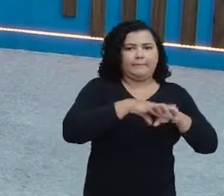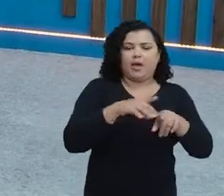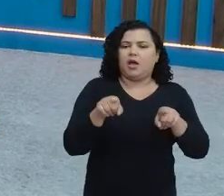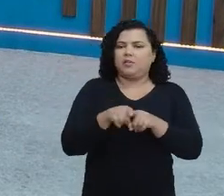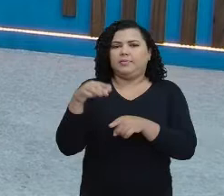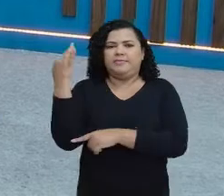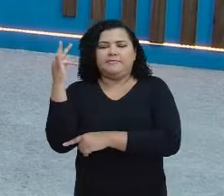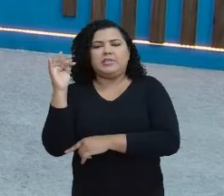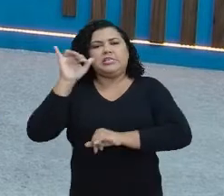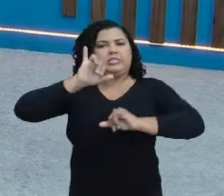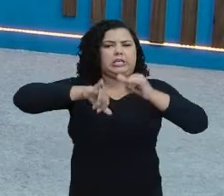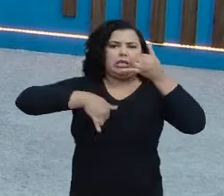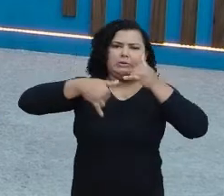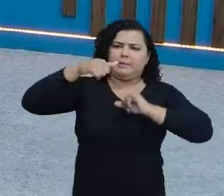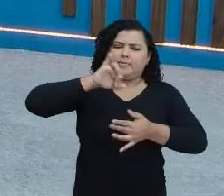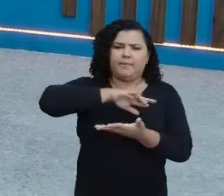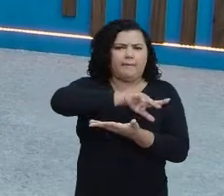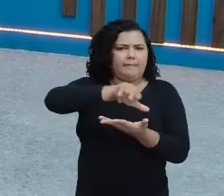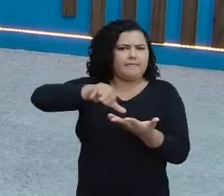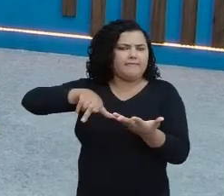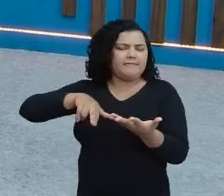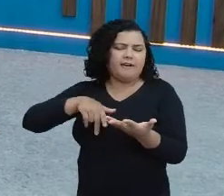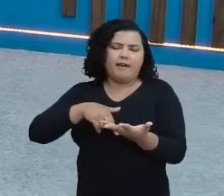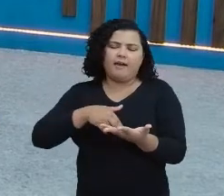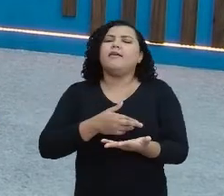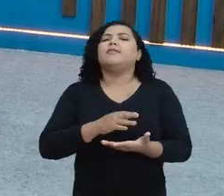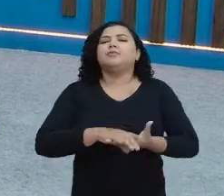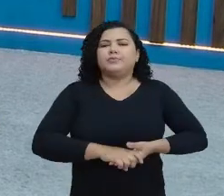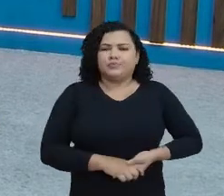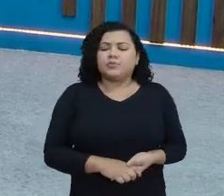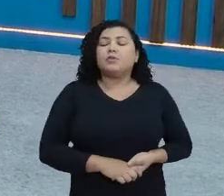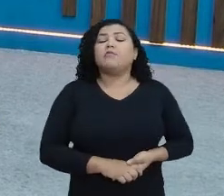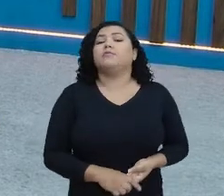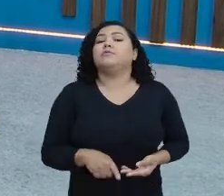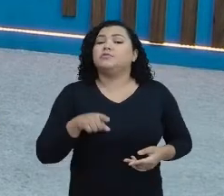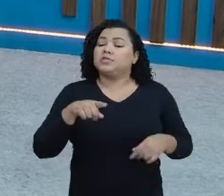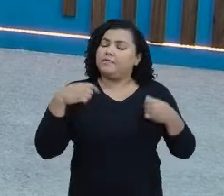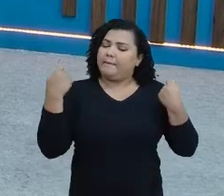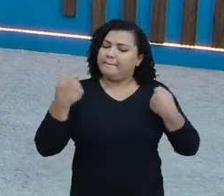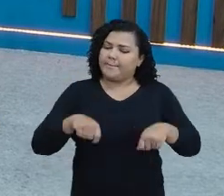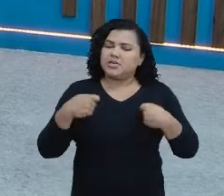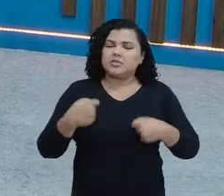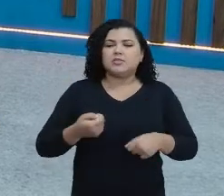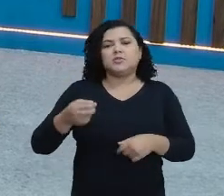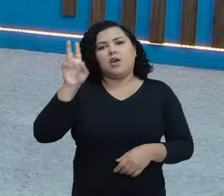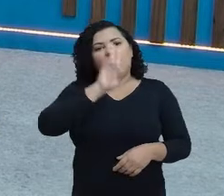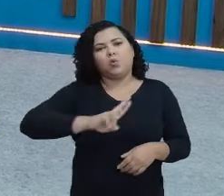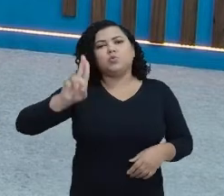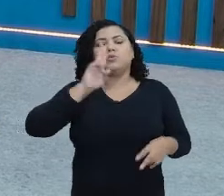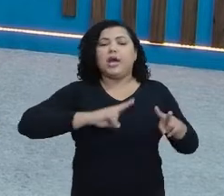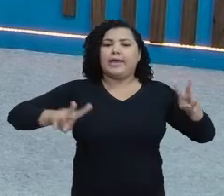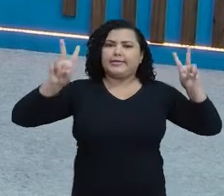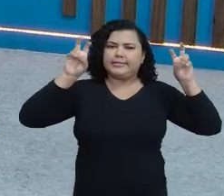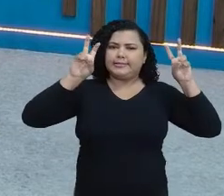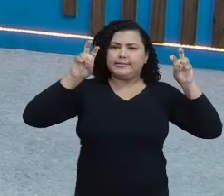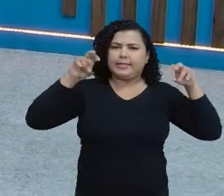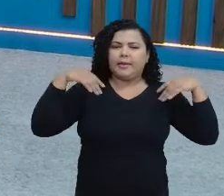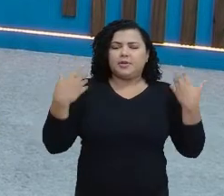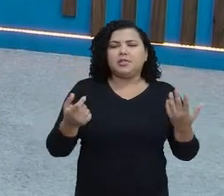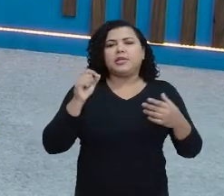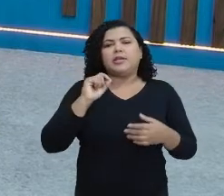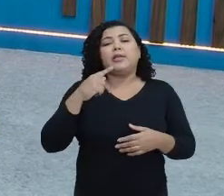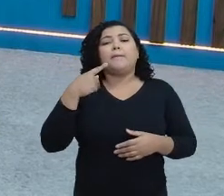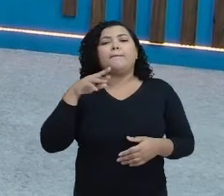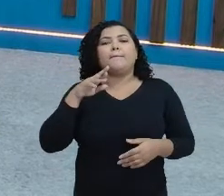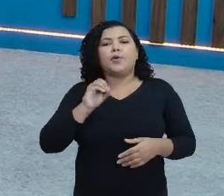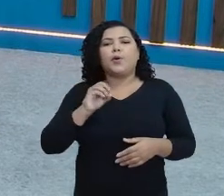ou química, ou biologia. Você vai perceber que em diversas situações você vai trabalhar com esse pensamento